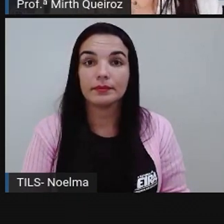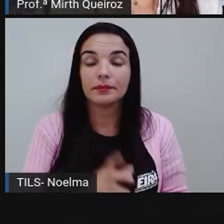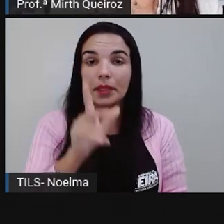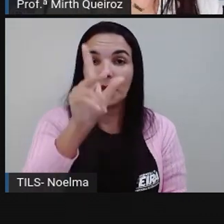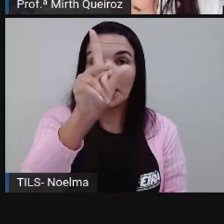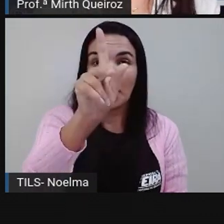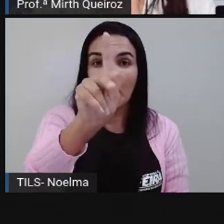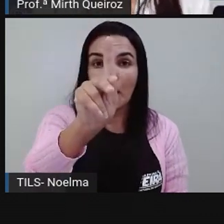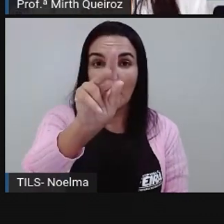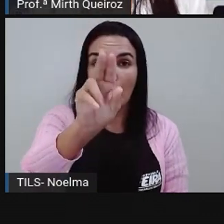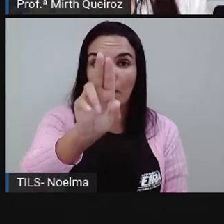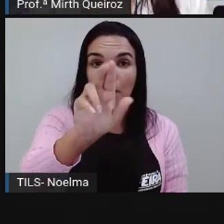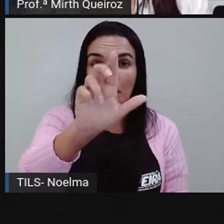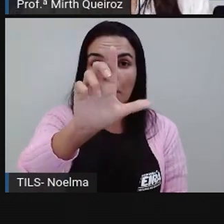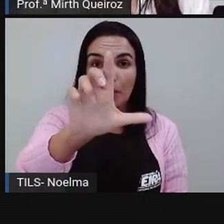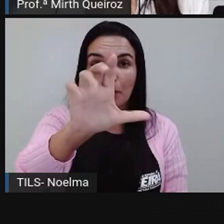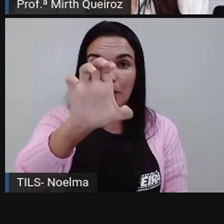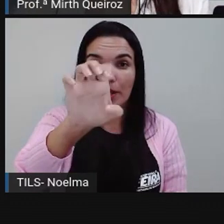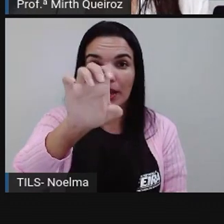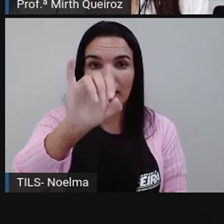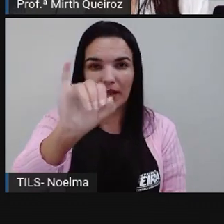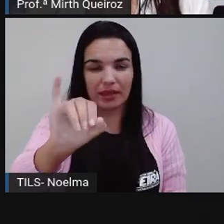Pulei. Pulei.